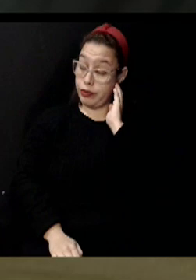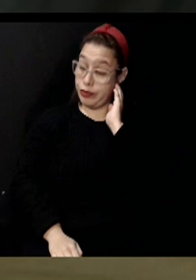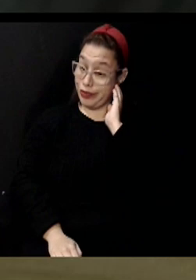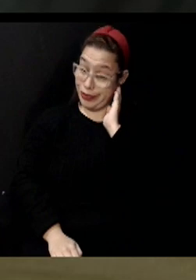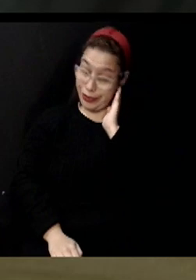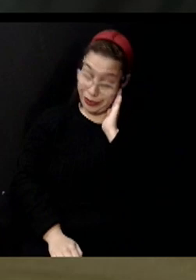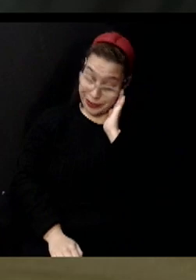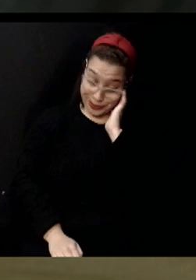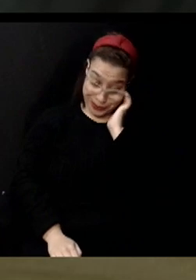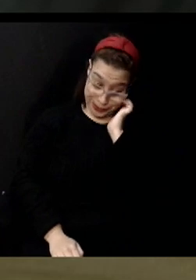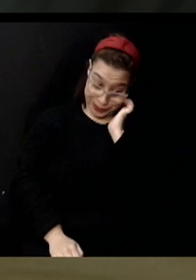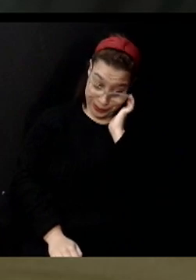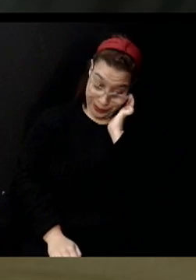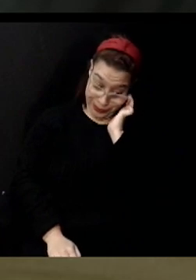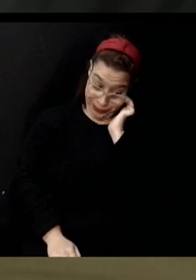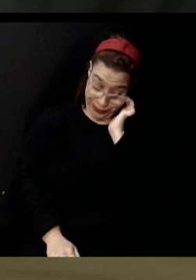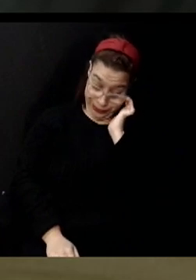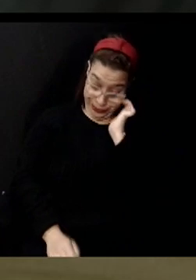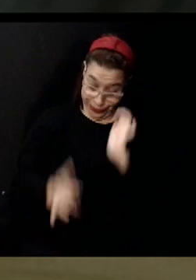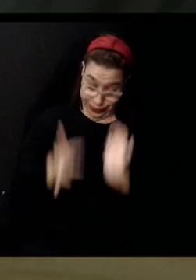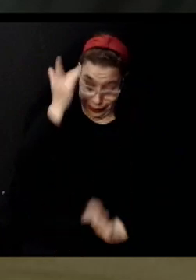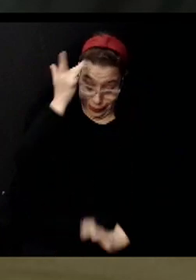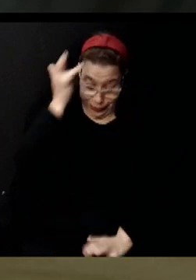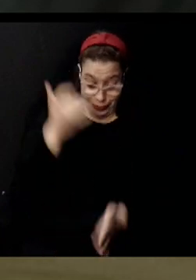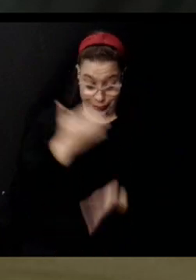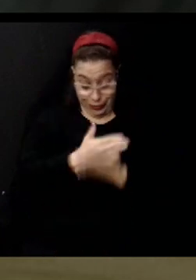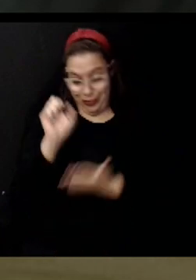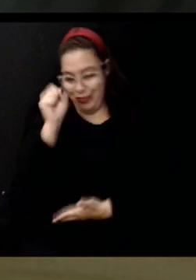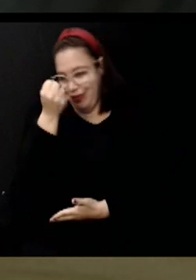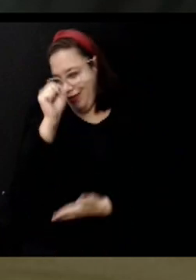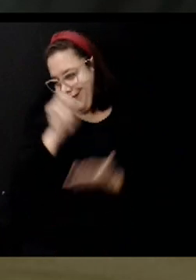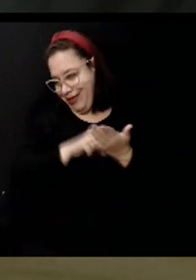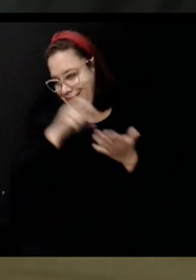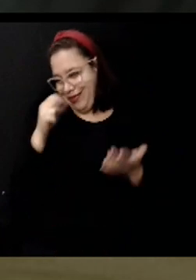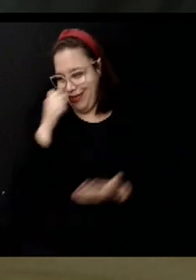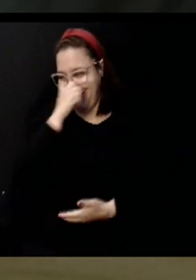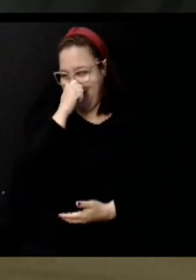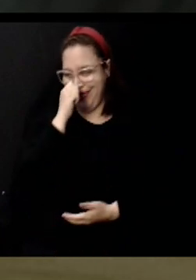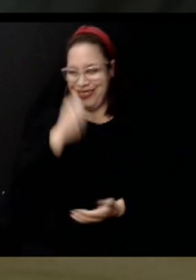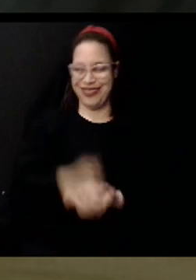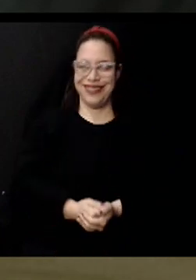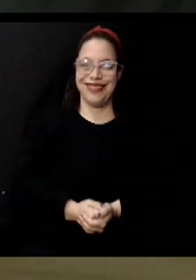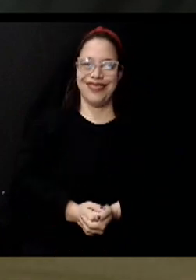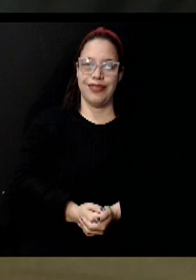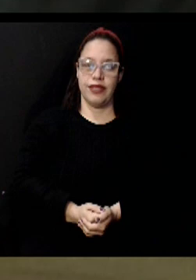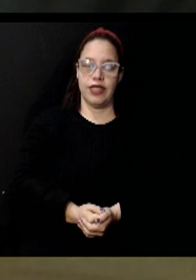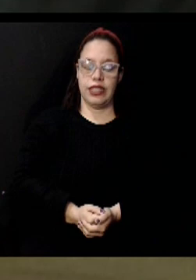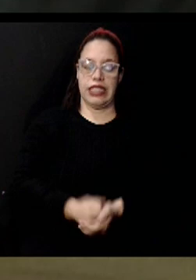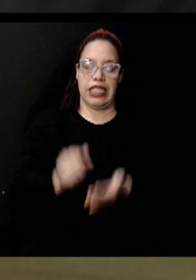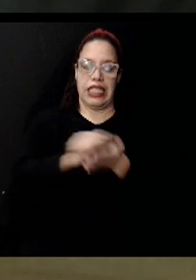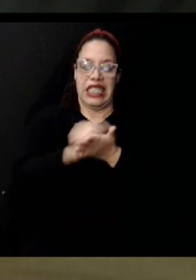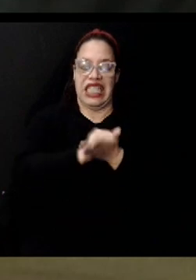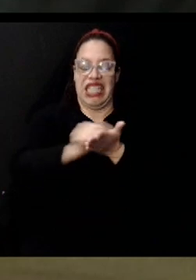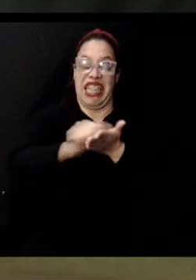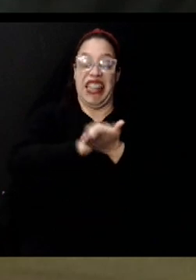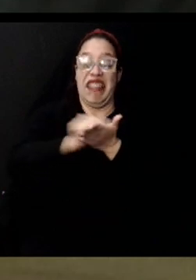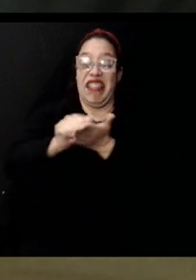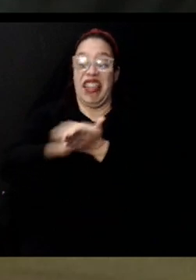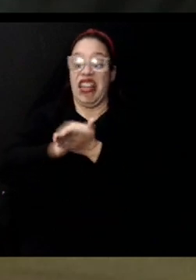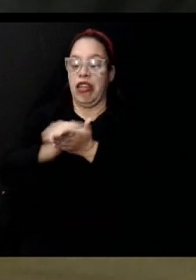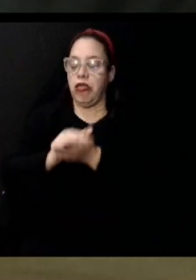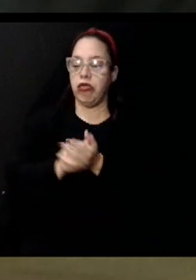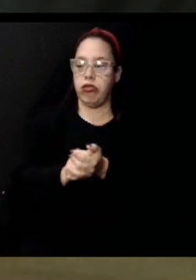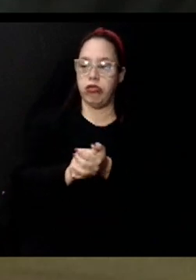muito mais amanhã, a partir das 8 da manhã. Você tem mania de limpeza? Conta pra gente, já vai preparando